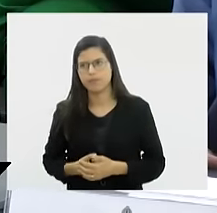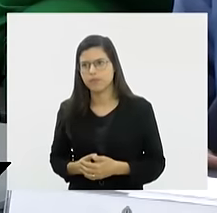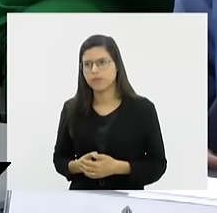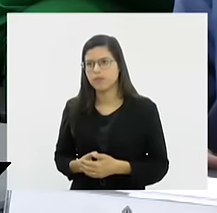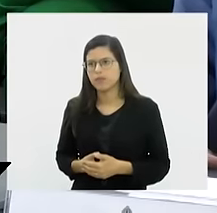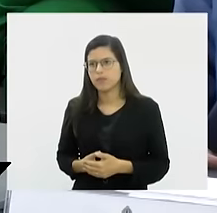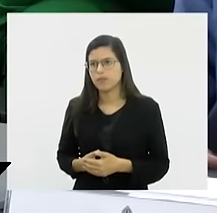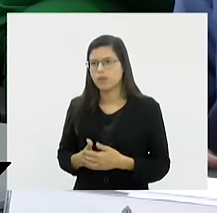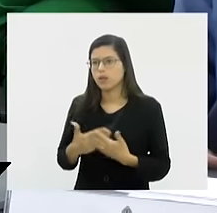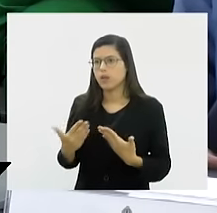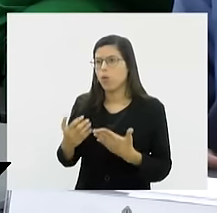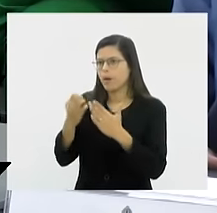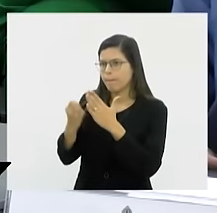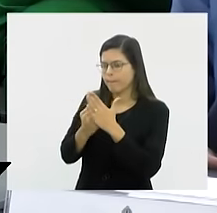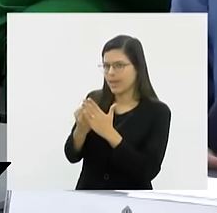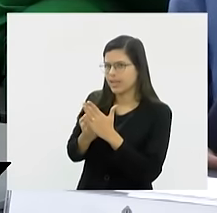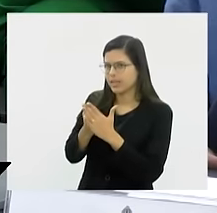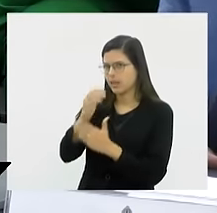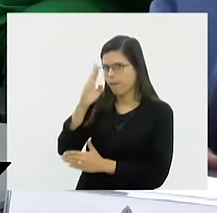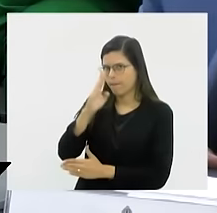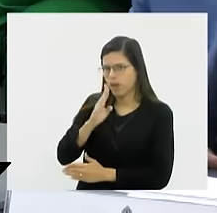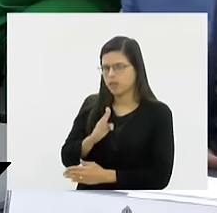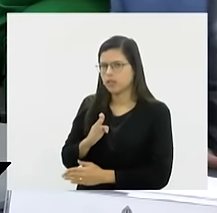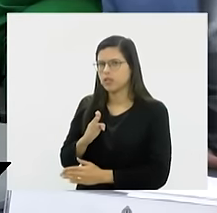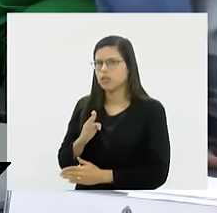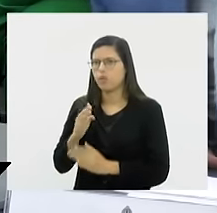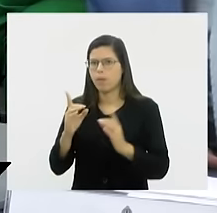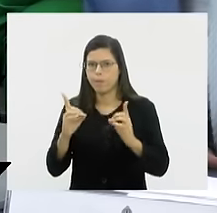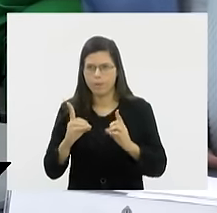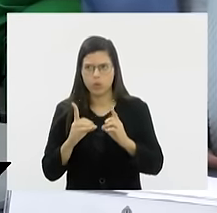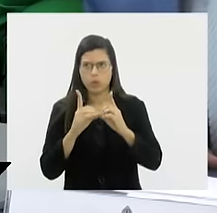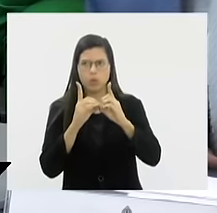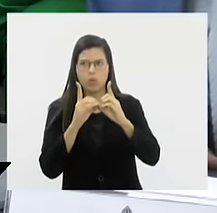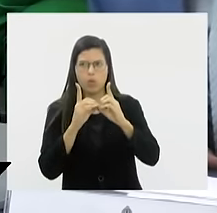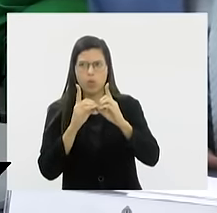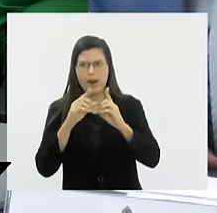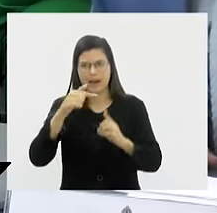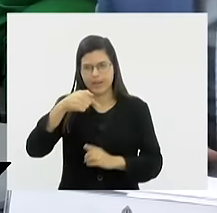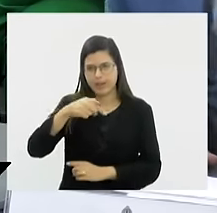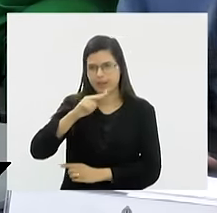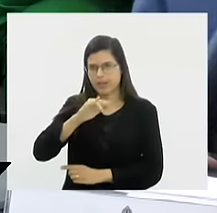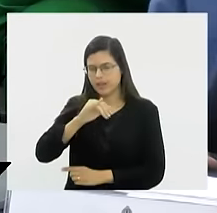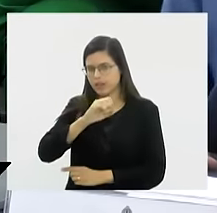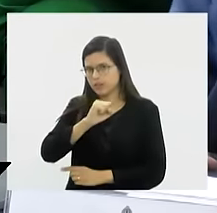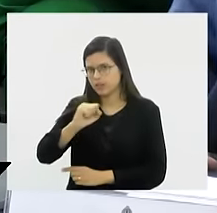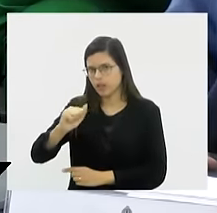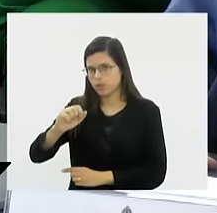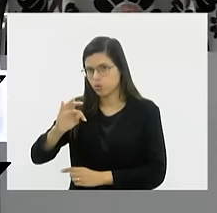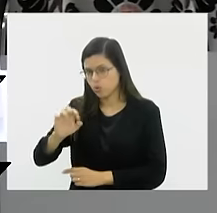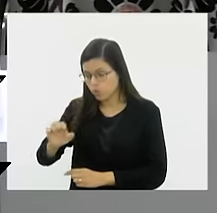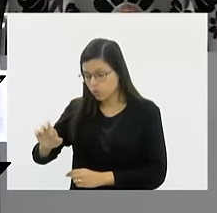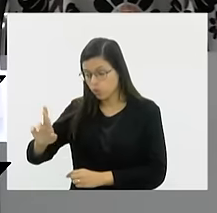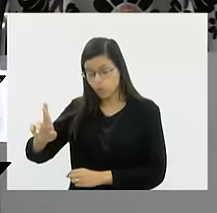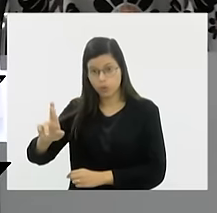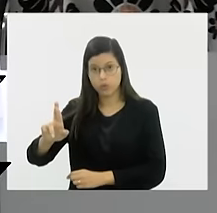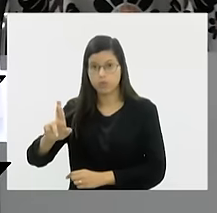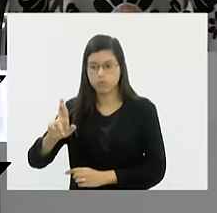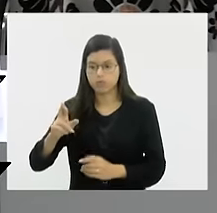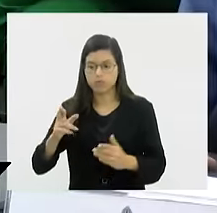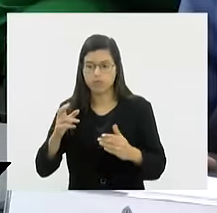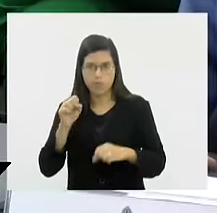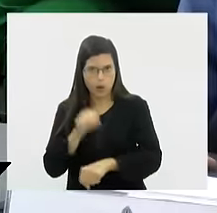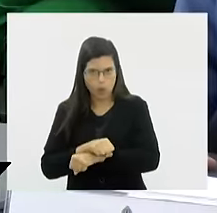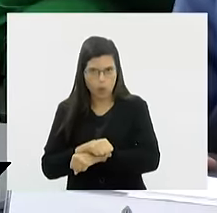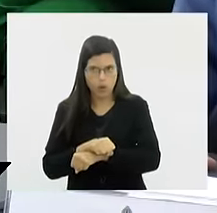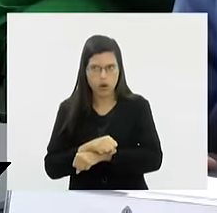Então, a Empresa Brasil, a 1001, a Kissatur foi intervido? Era Sim. São Cristóvão. Sim. Aí passou a ser